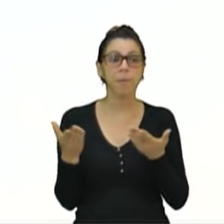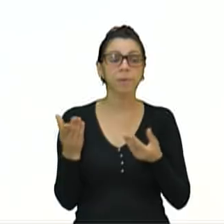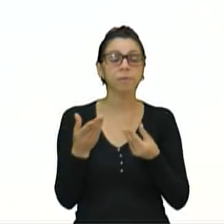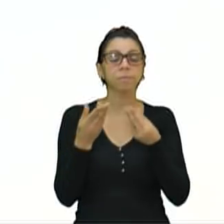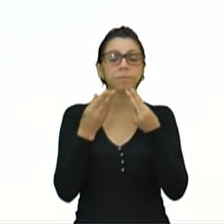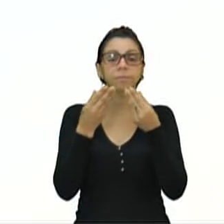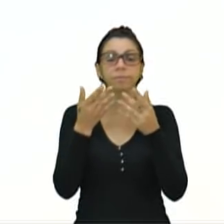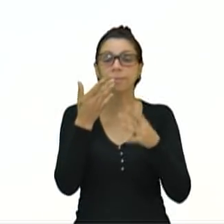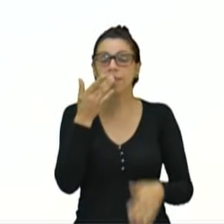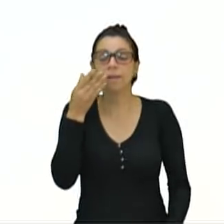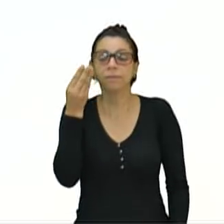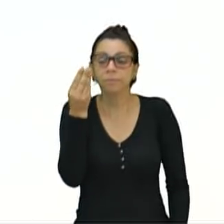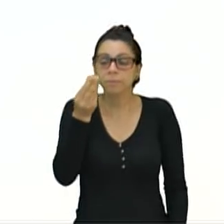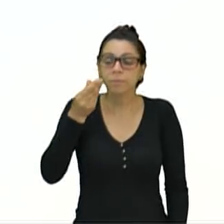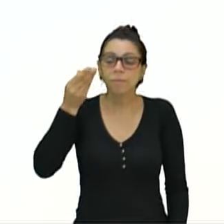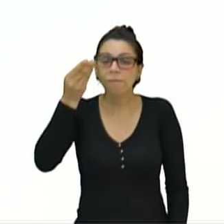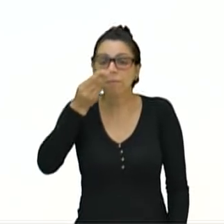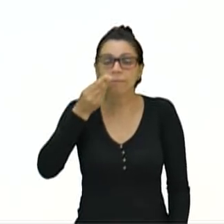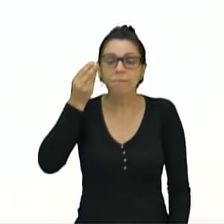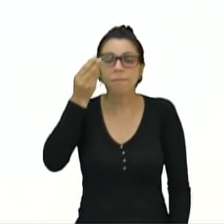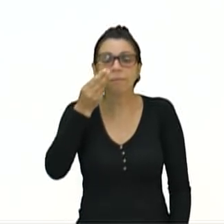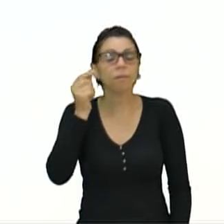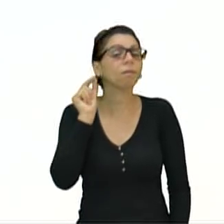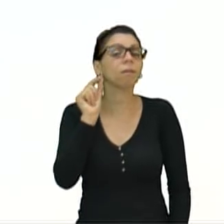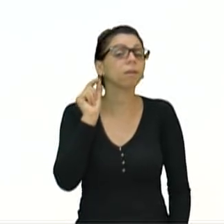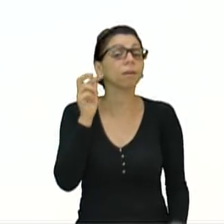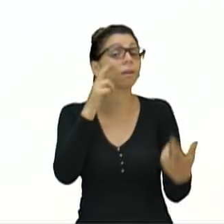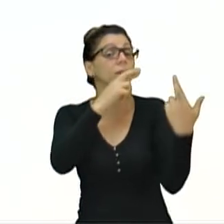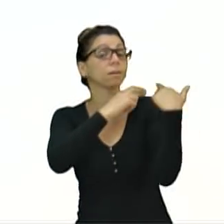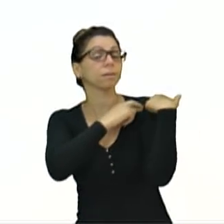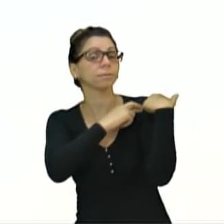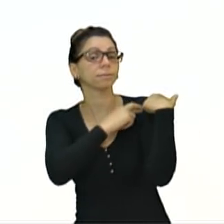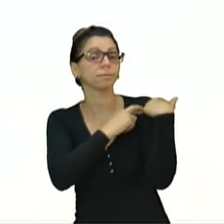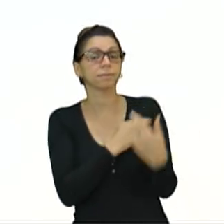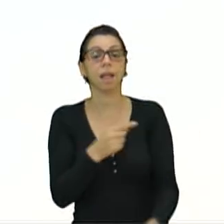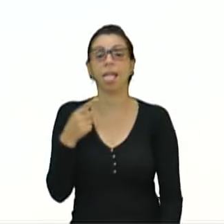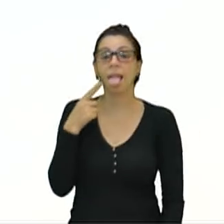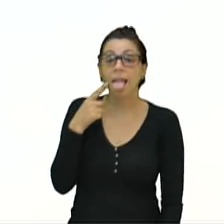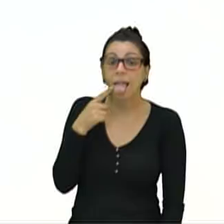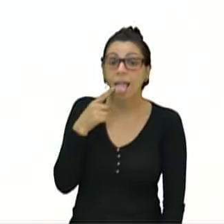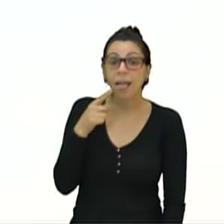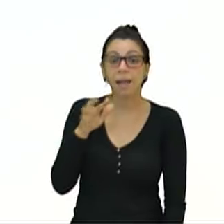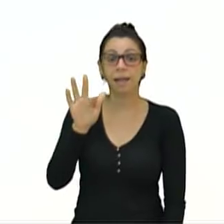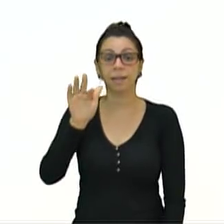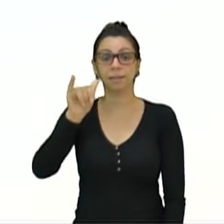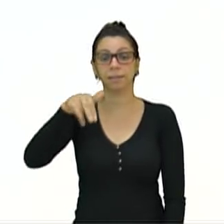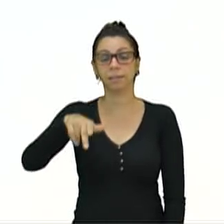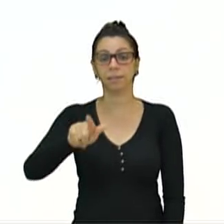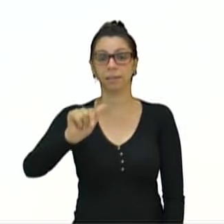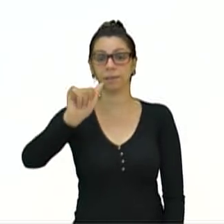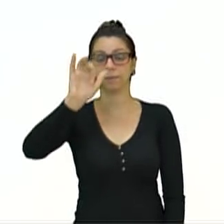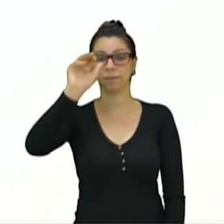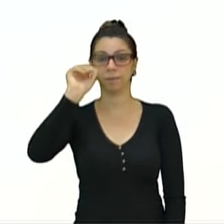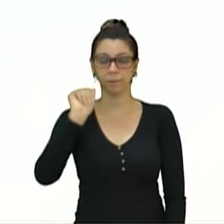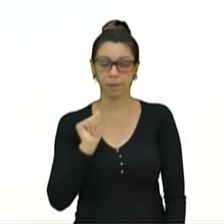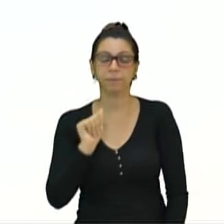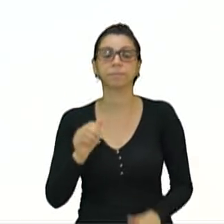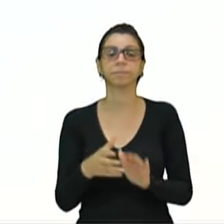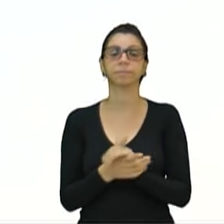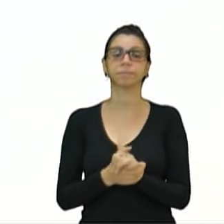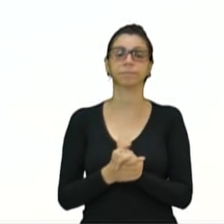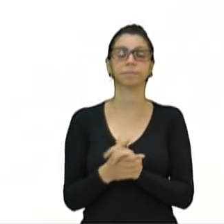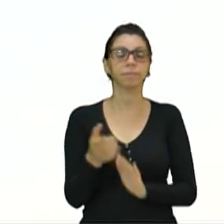do paladar, eu tenho que saber qual é o órgão responsável. A língua é o órgão responsável pelo sentido